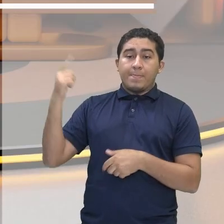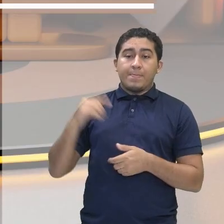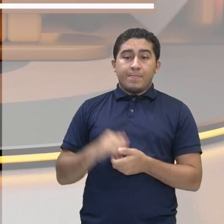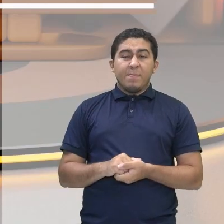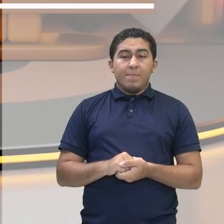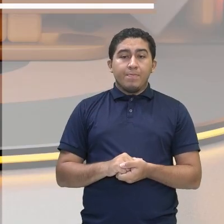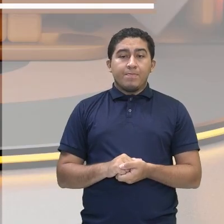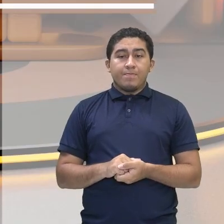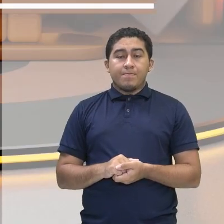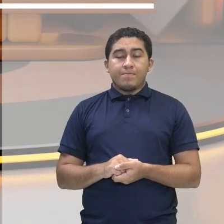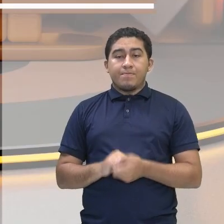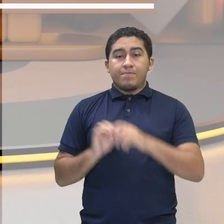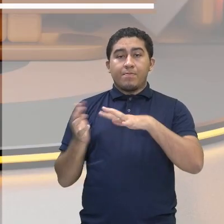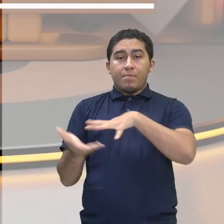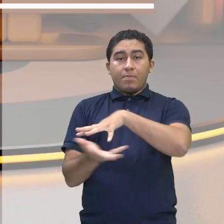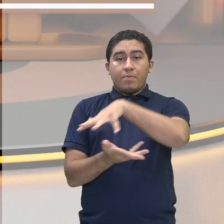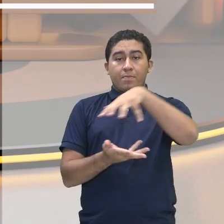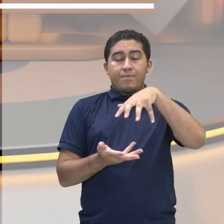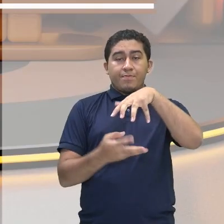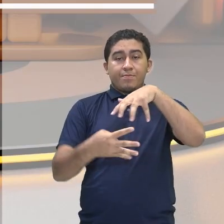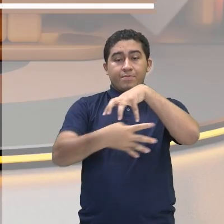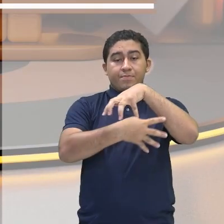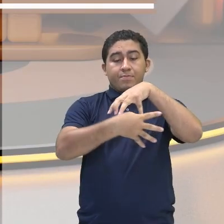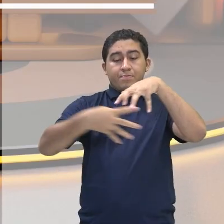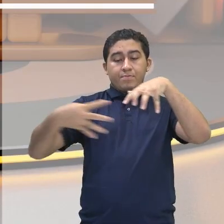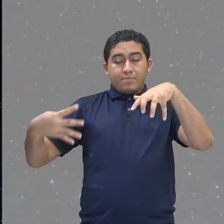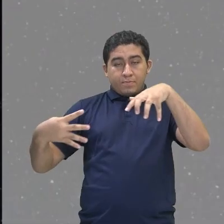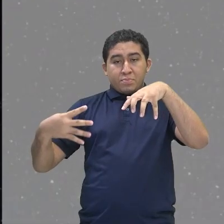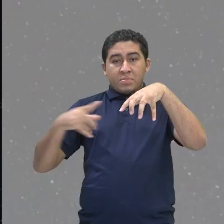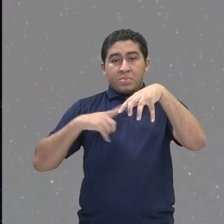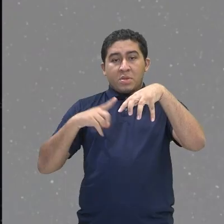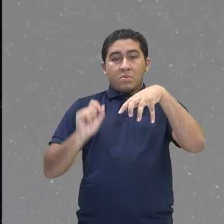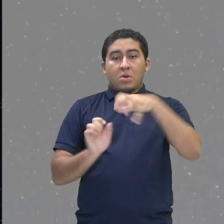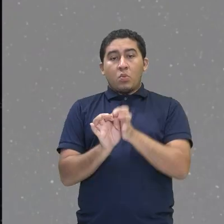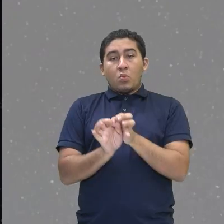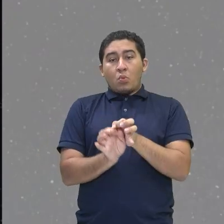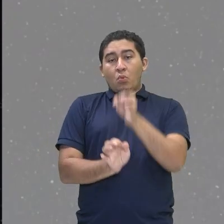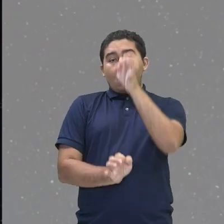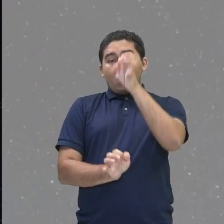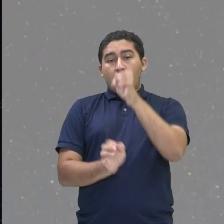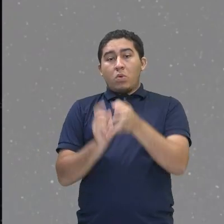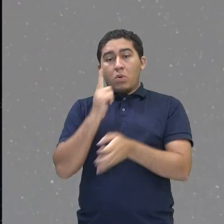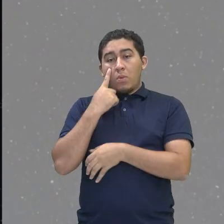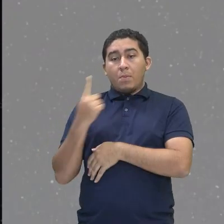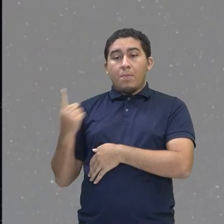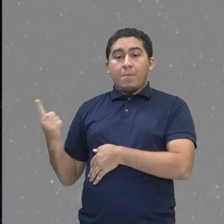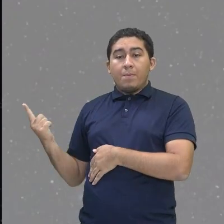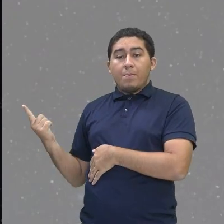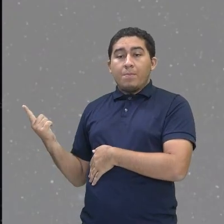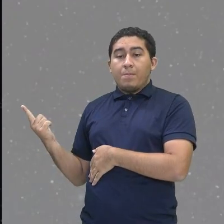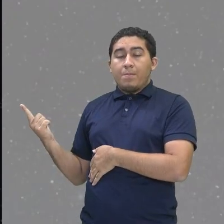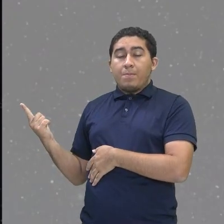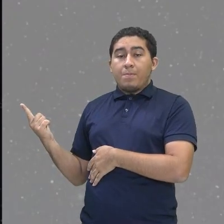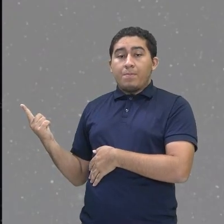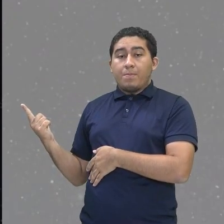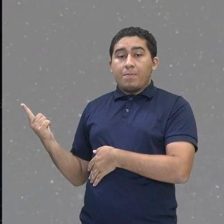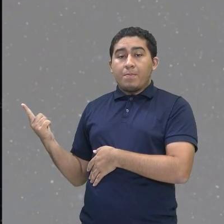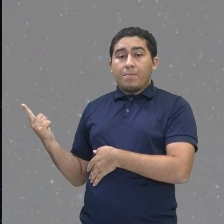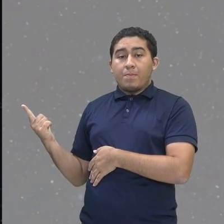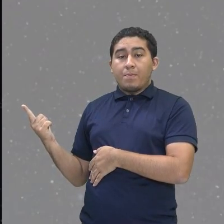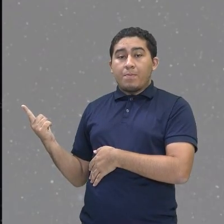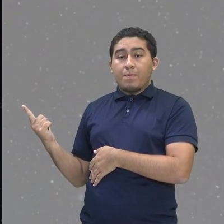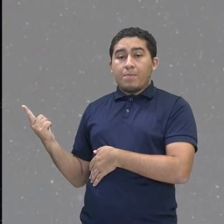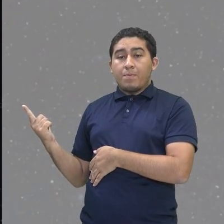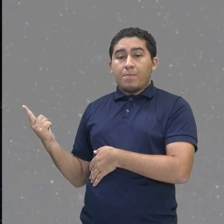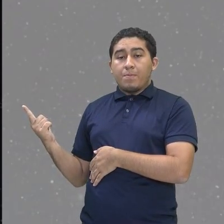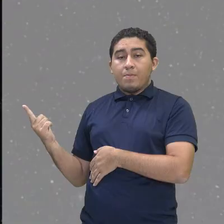pontilhado indicando para a gente esse antimeridiano, que é justamente essa linha internacional de data